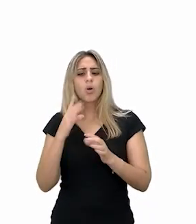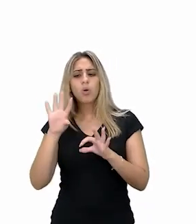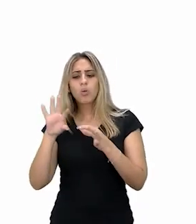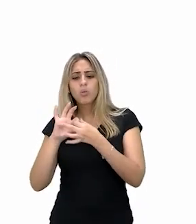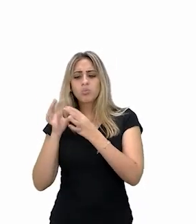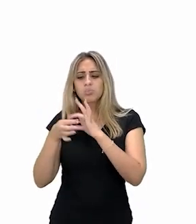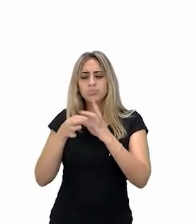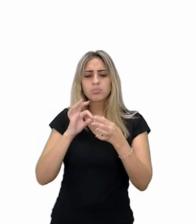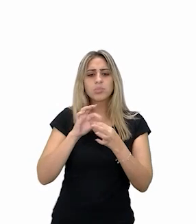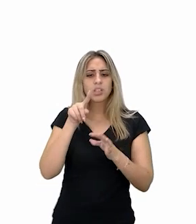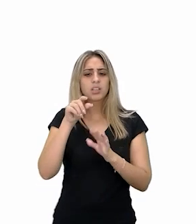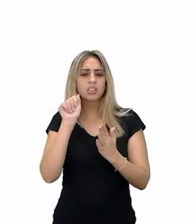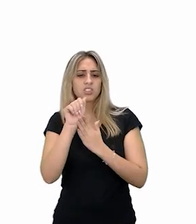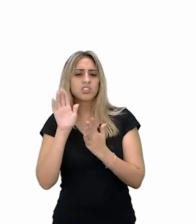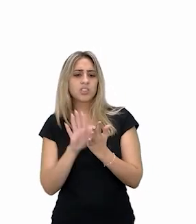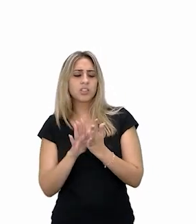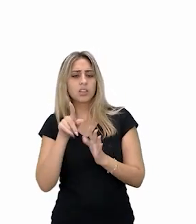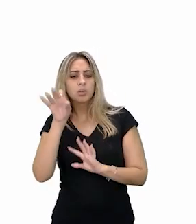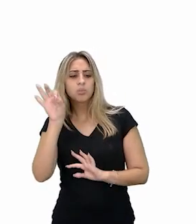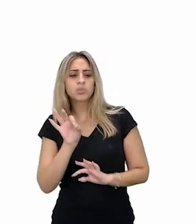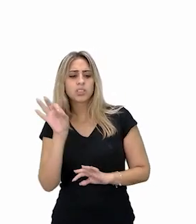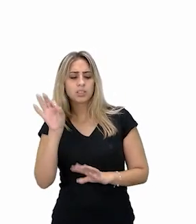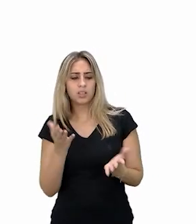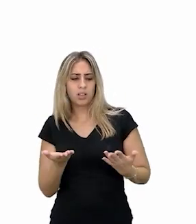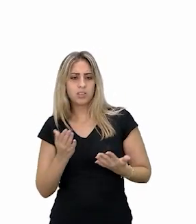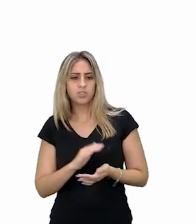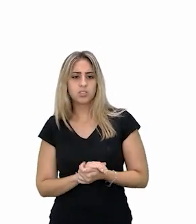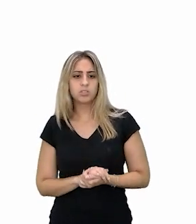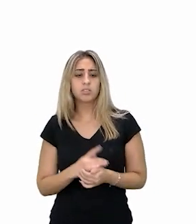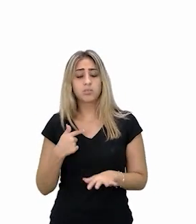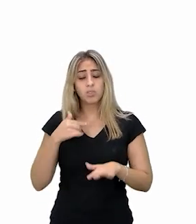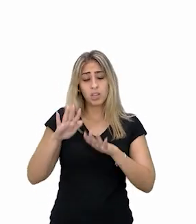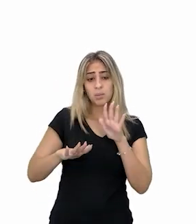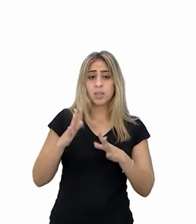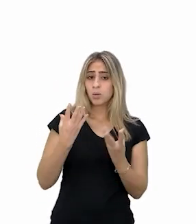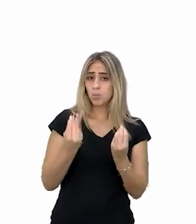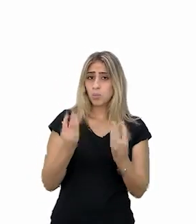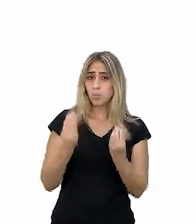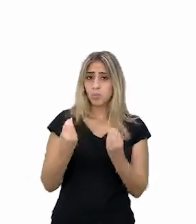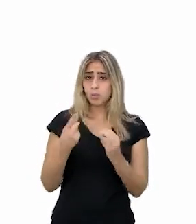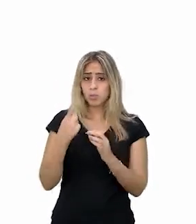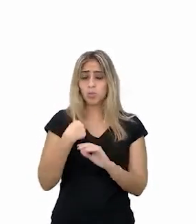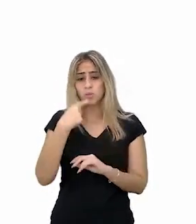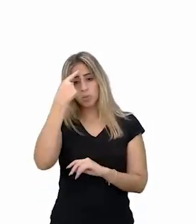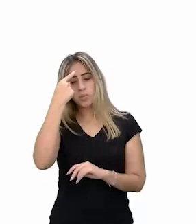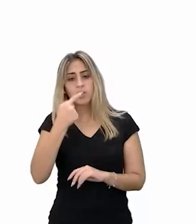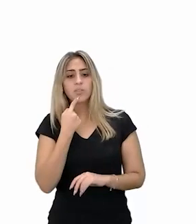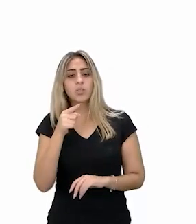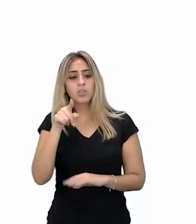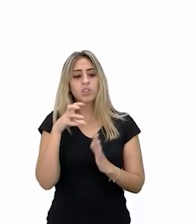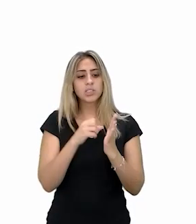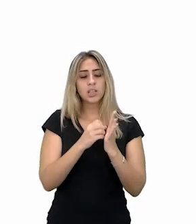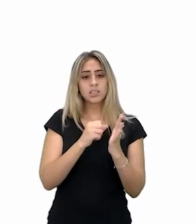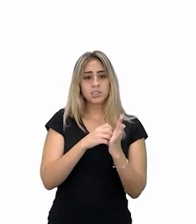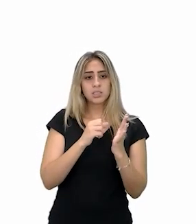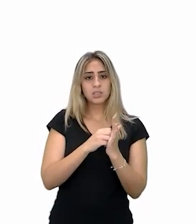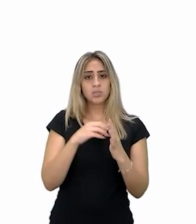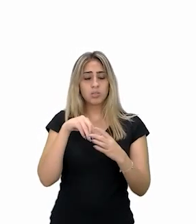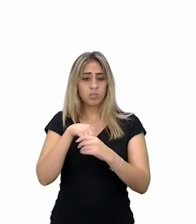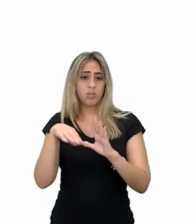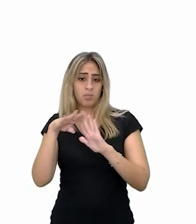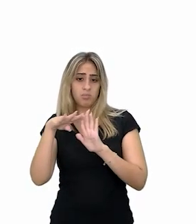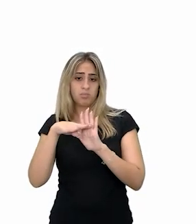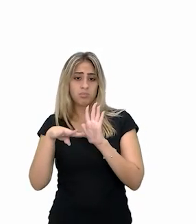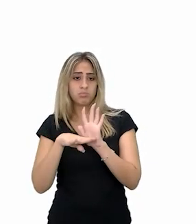contexto dessa porcentagem? Então, vai depender muito do perfil que você acessou à plataforma